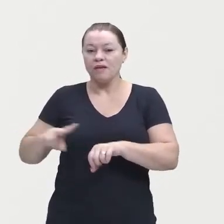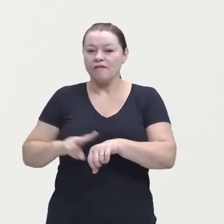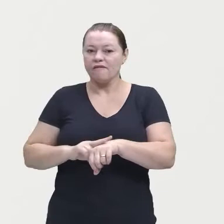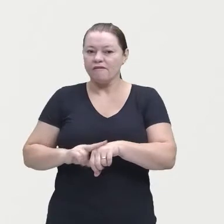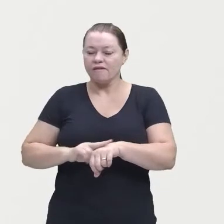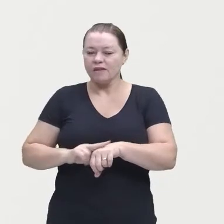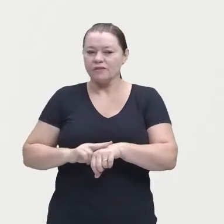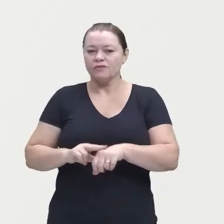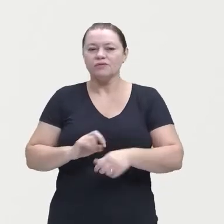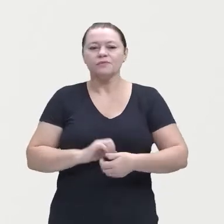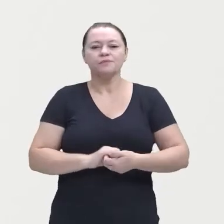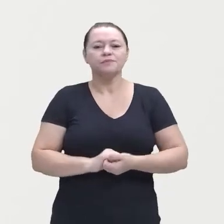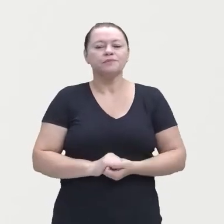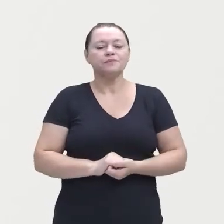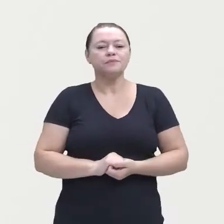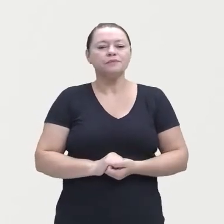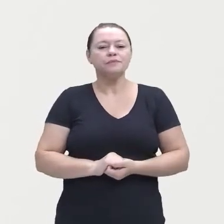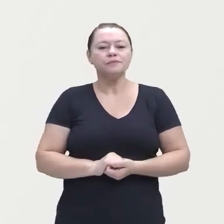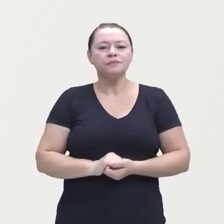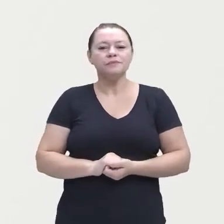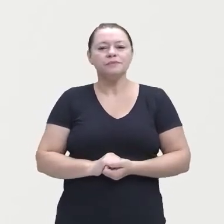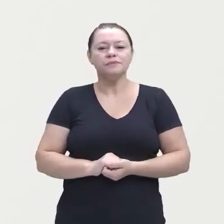verde.